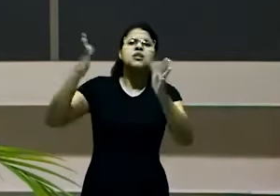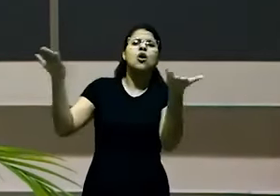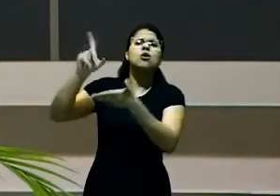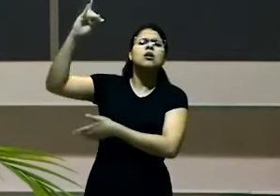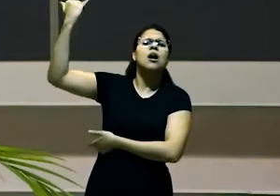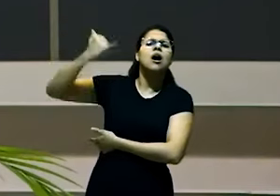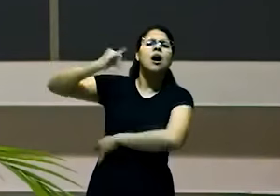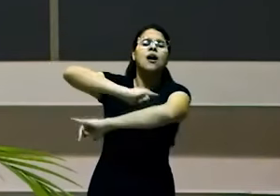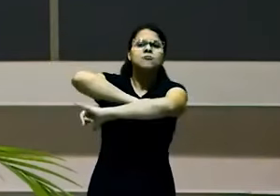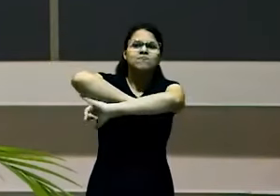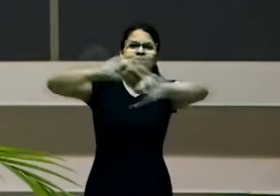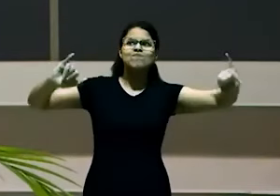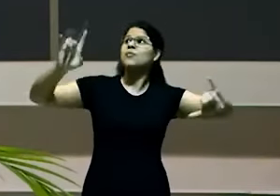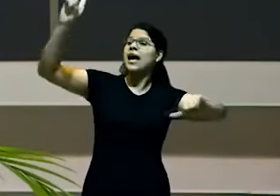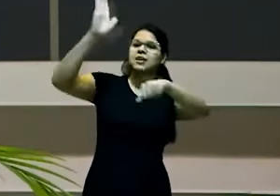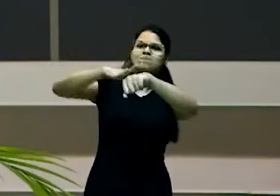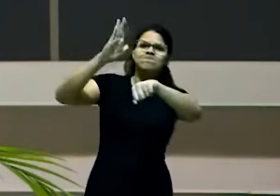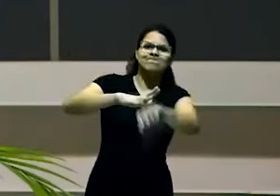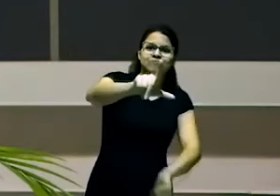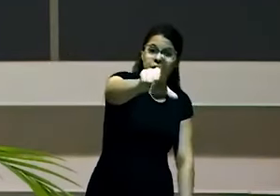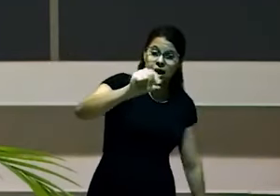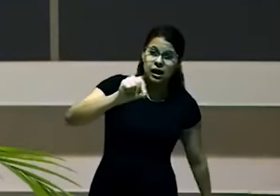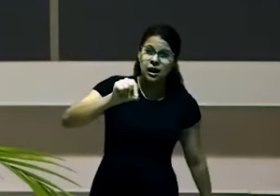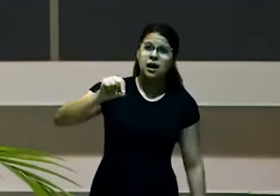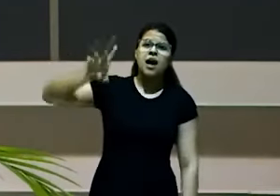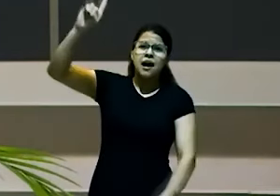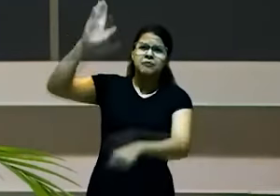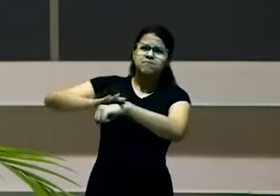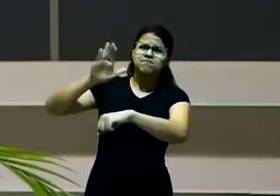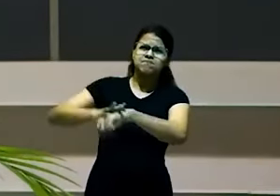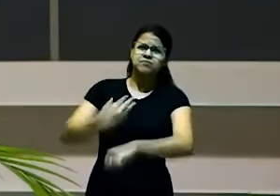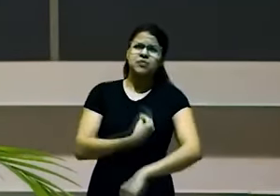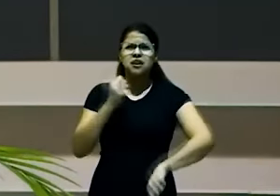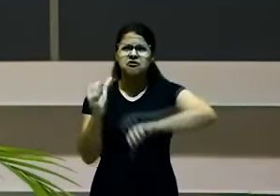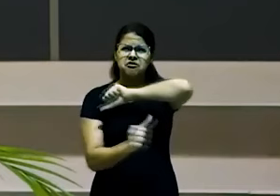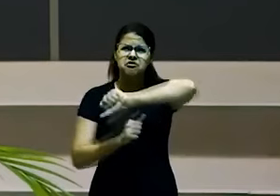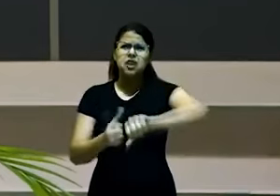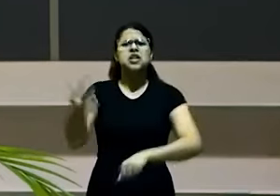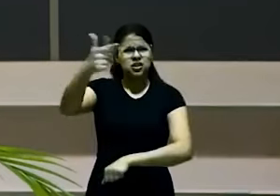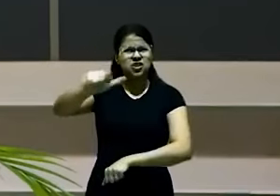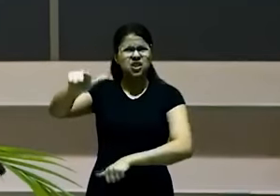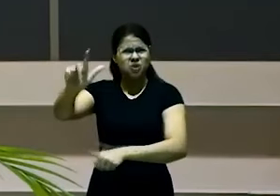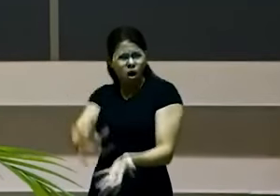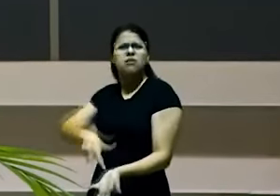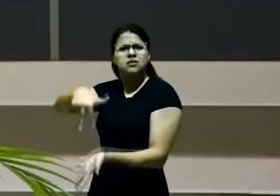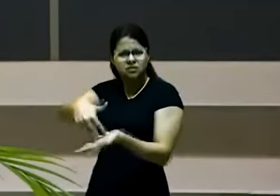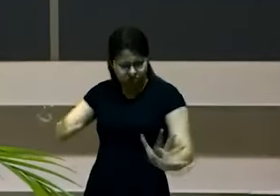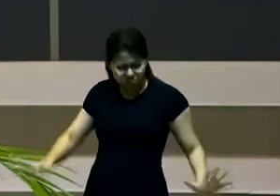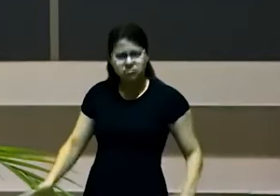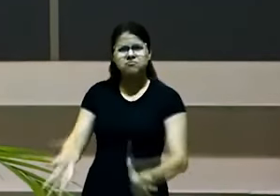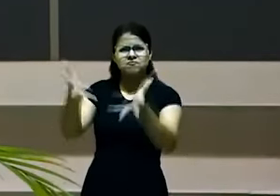noite ele te escolheu ele te restaura ele te coloca de pé de novo ele